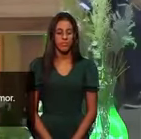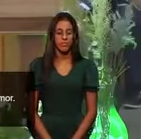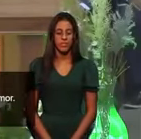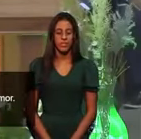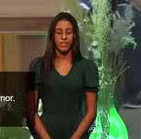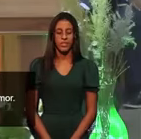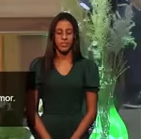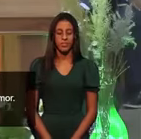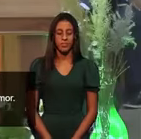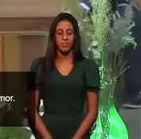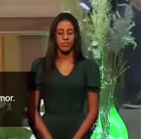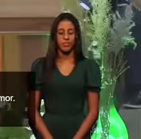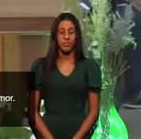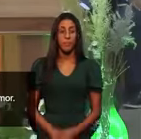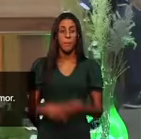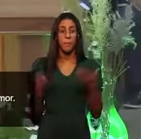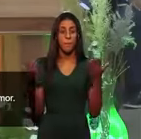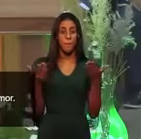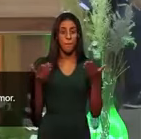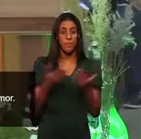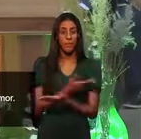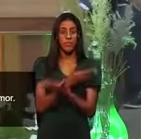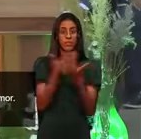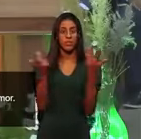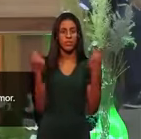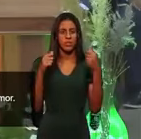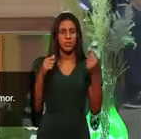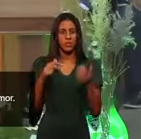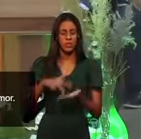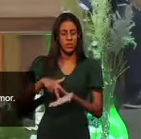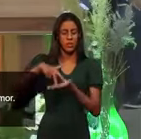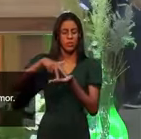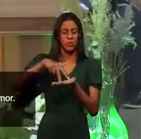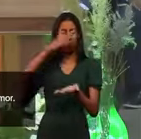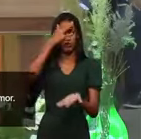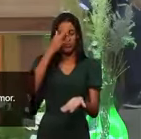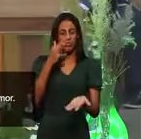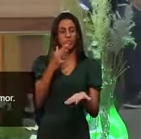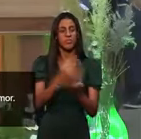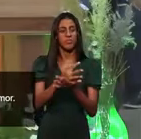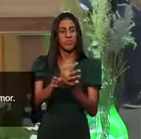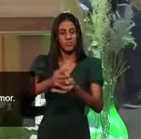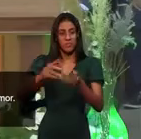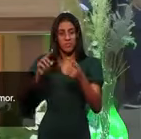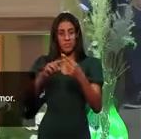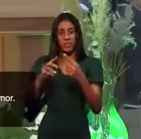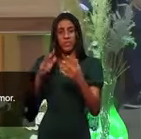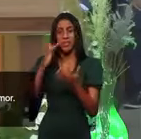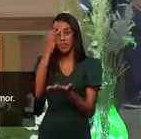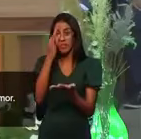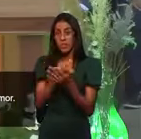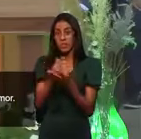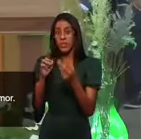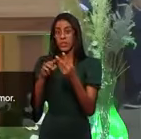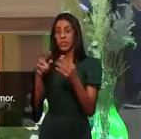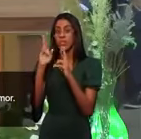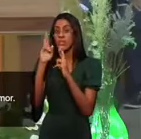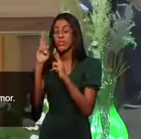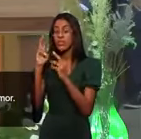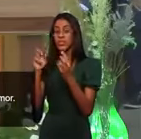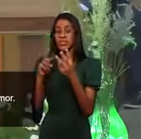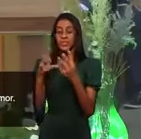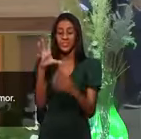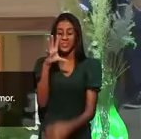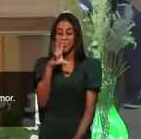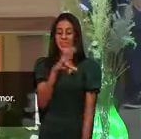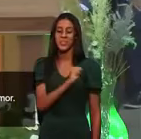Agora, pois, permanece o quê? A fé. O que mais? A esperança. E o que mais?